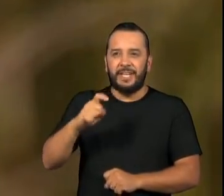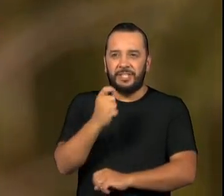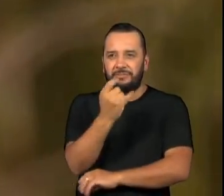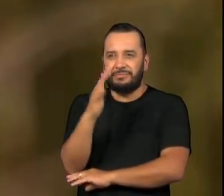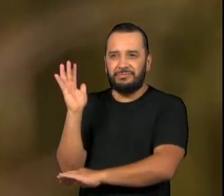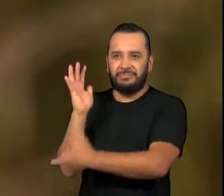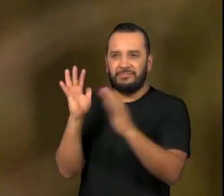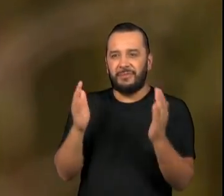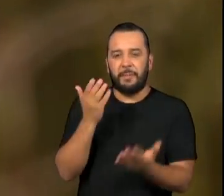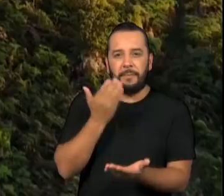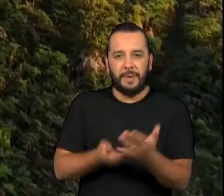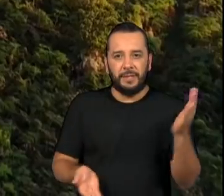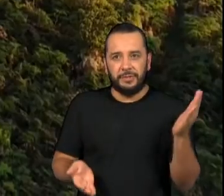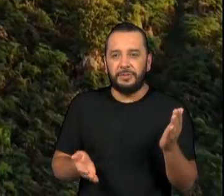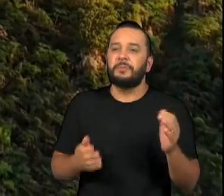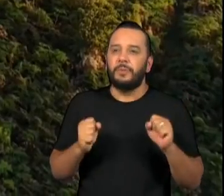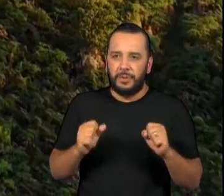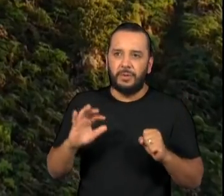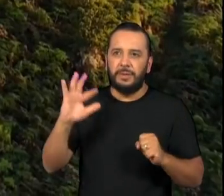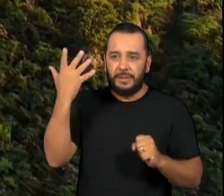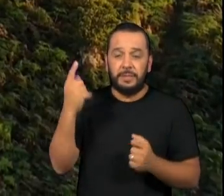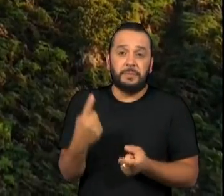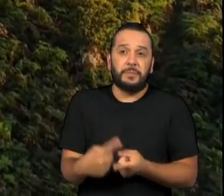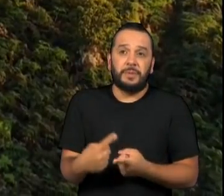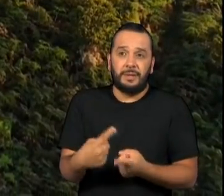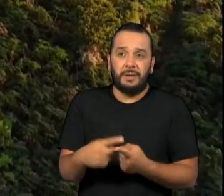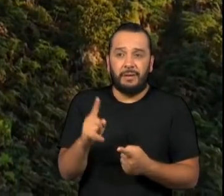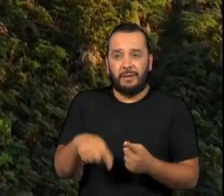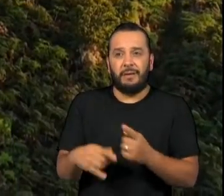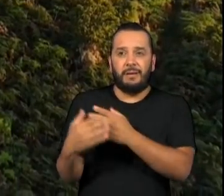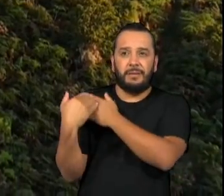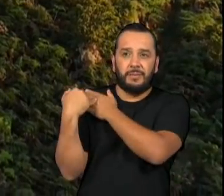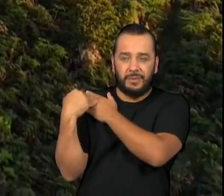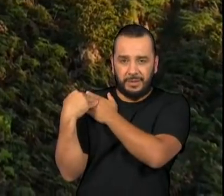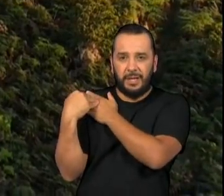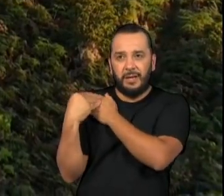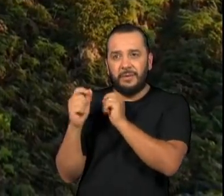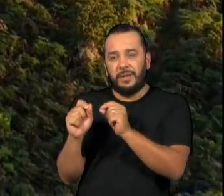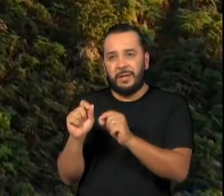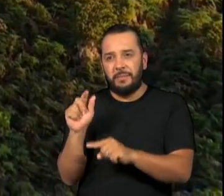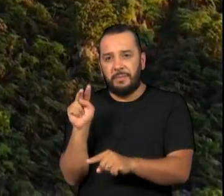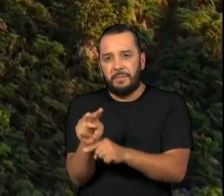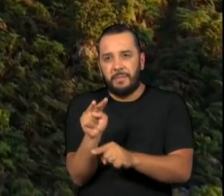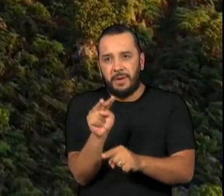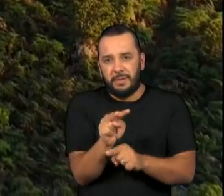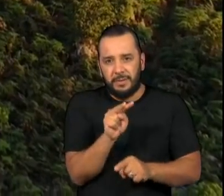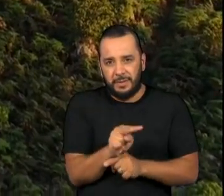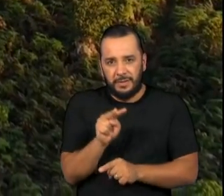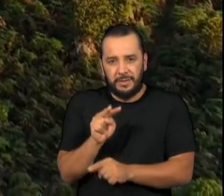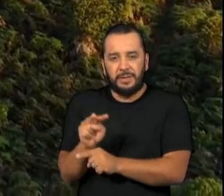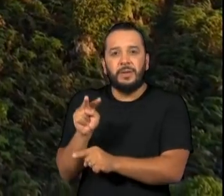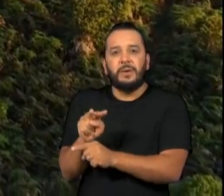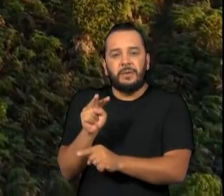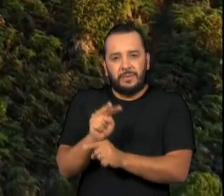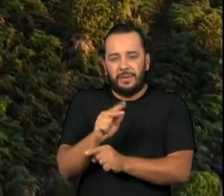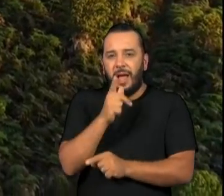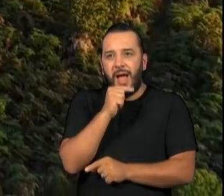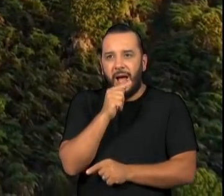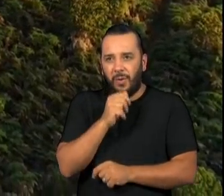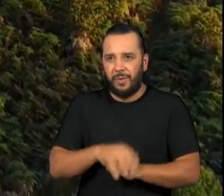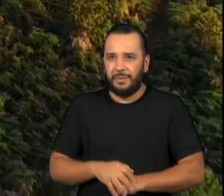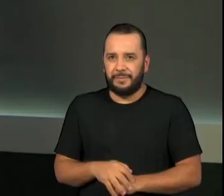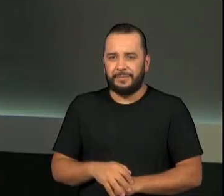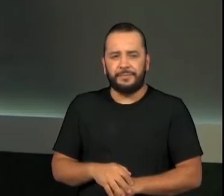já que a cobertura vegetal ela é responsável pela manutenção dos recursos hídricos, né? O que